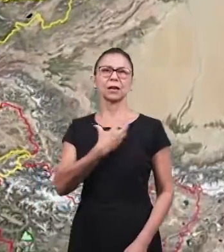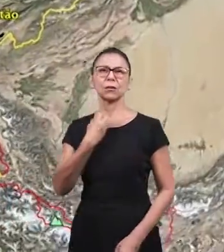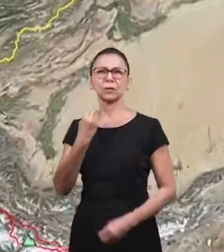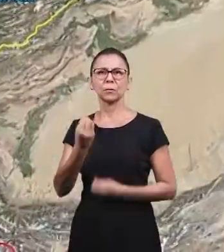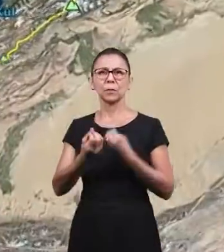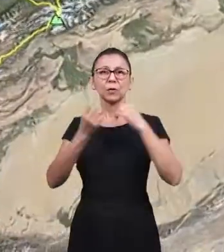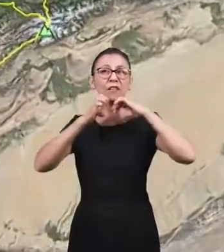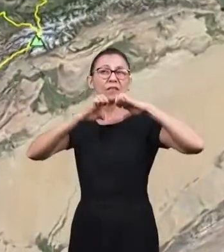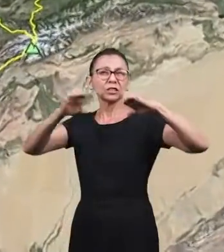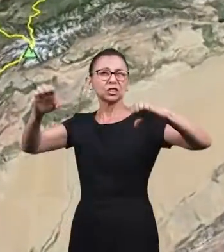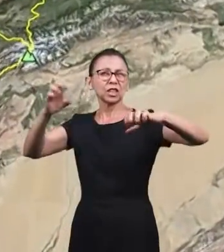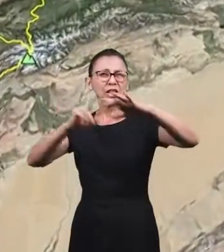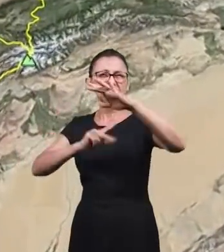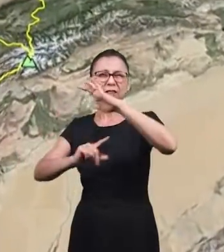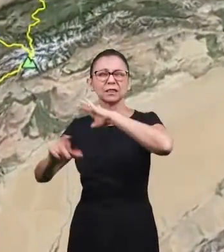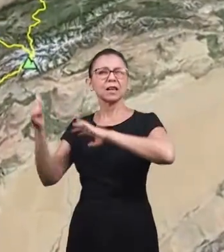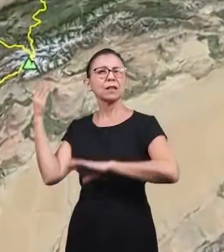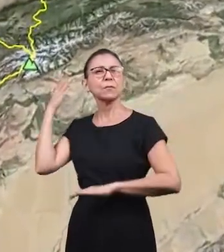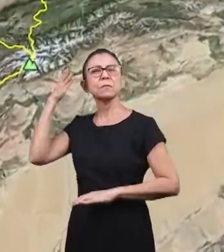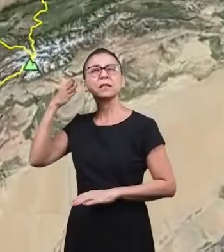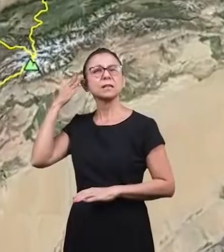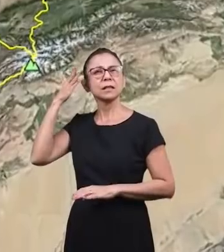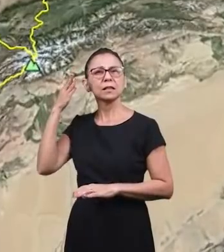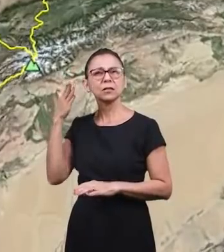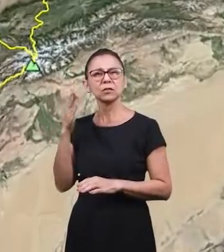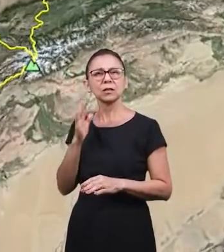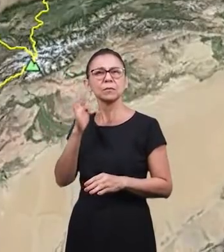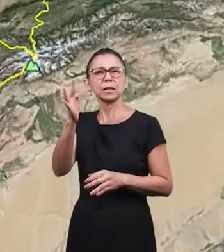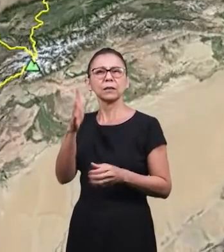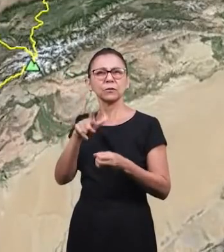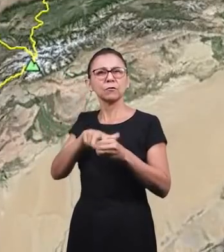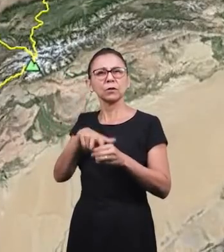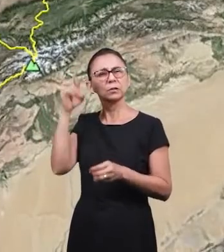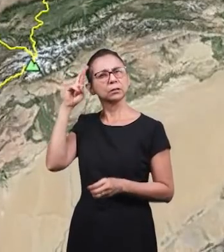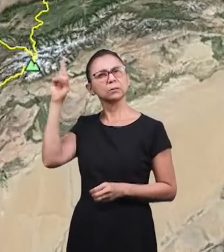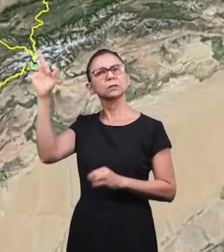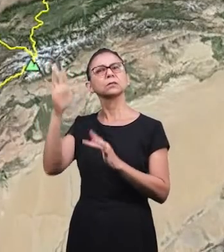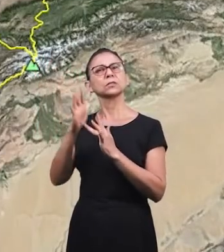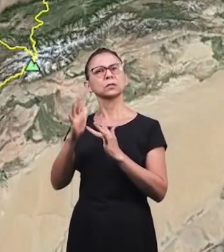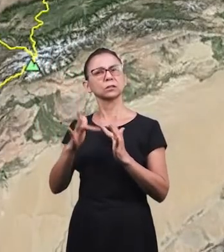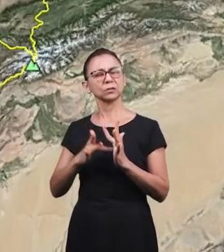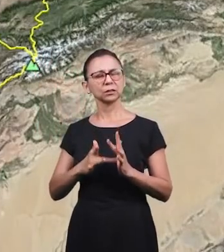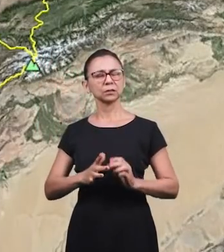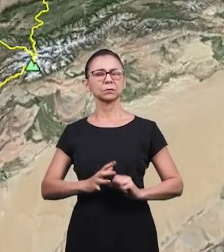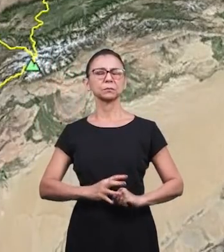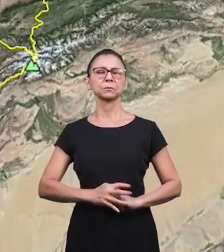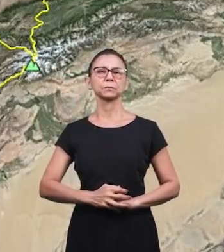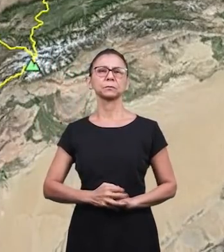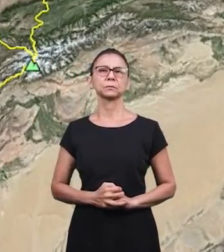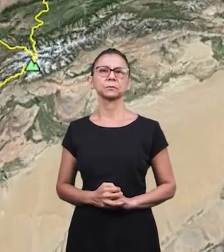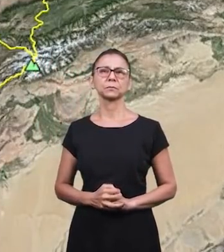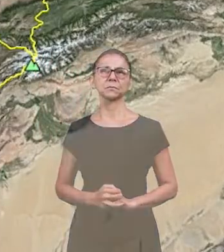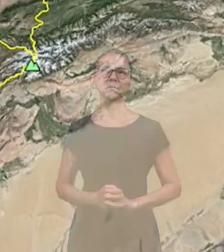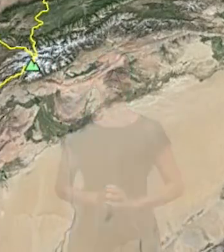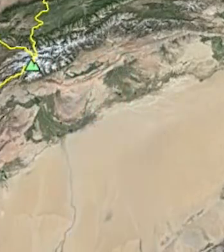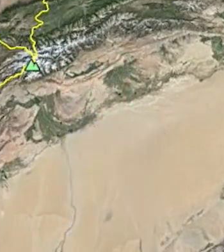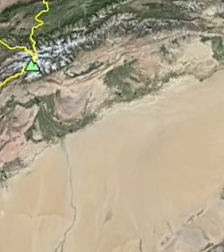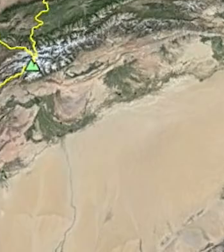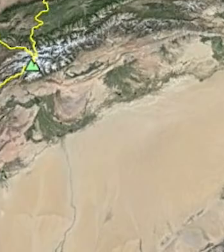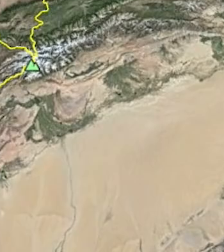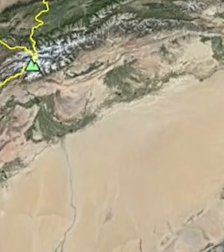alcançadas pelo Evangelho eterno e pela mensagem da breve volta do Senhor Jesus.